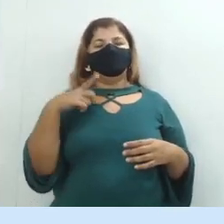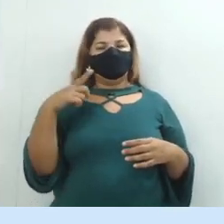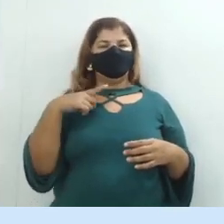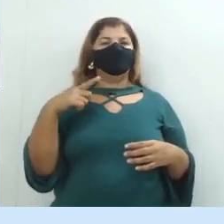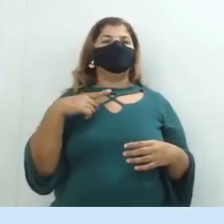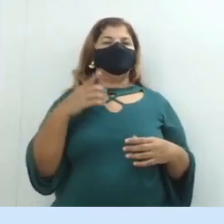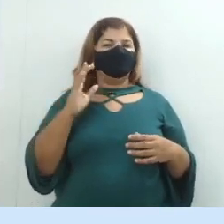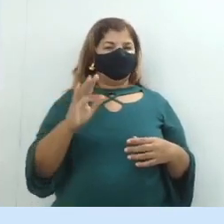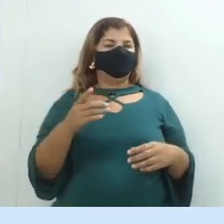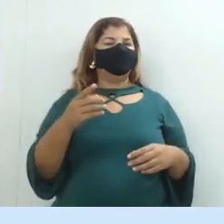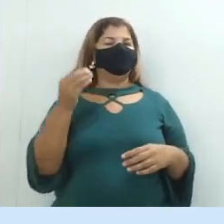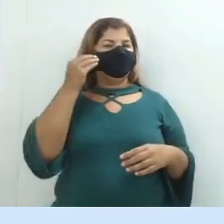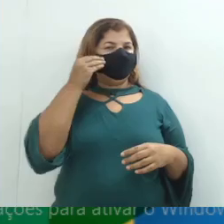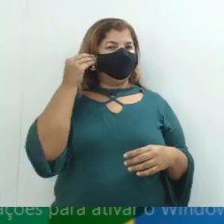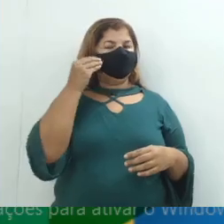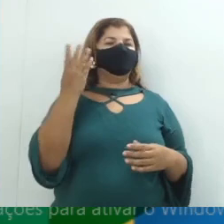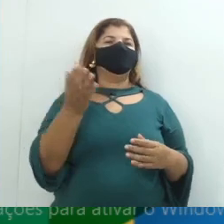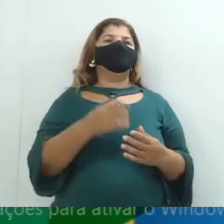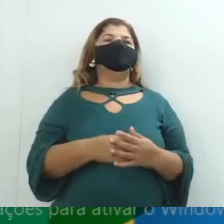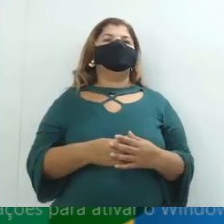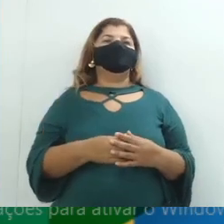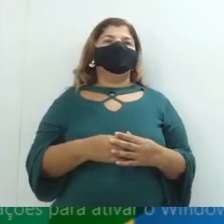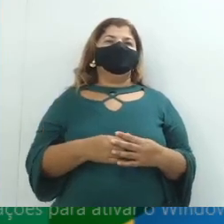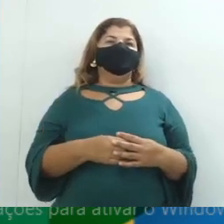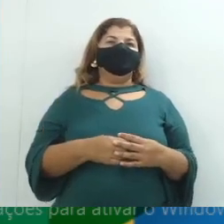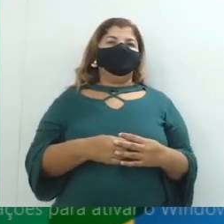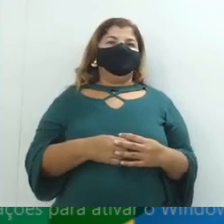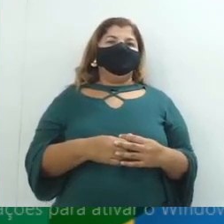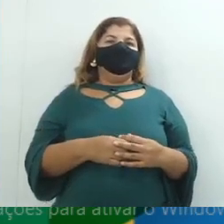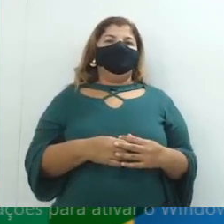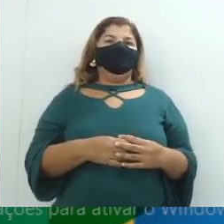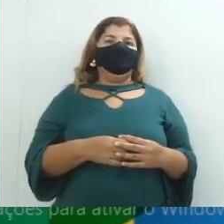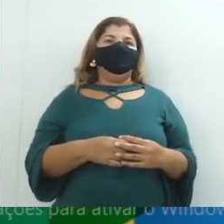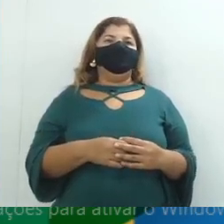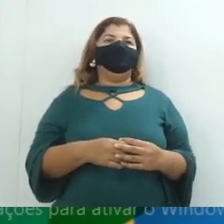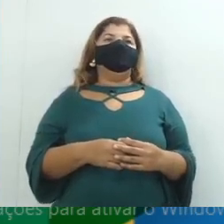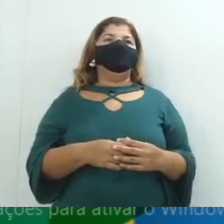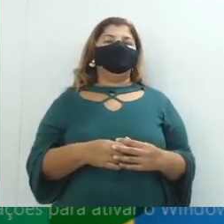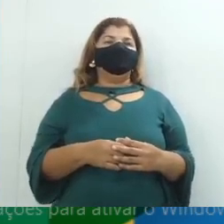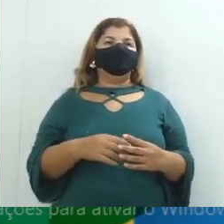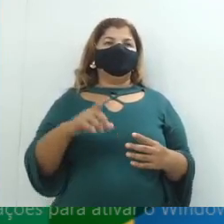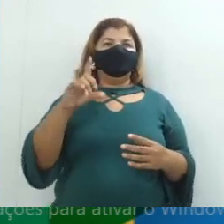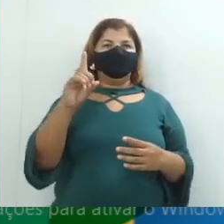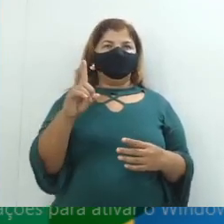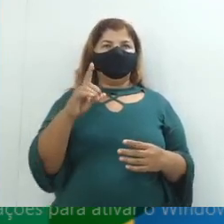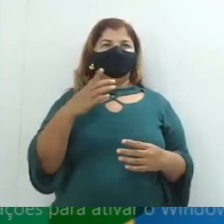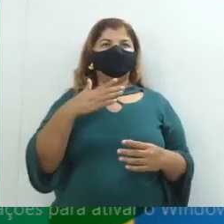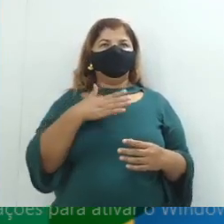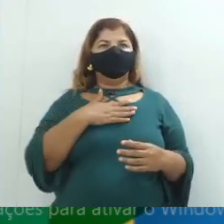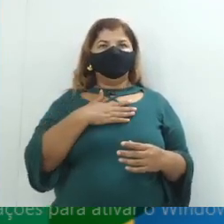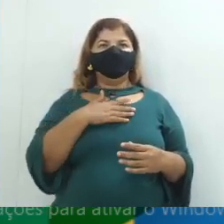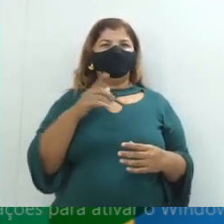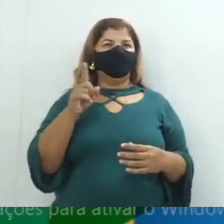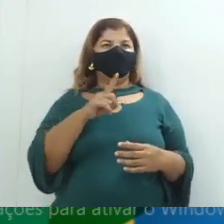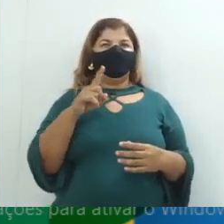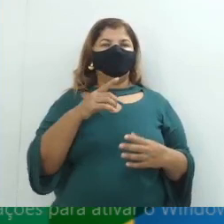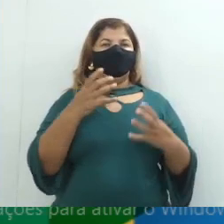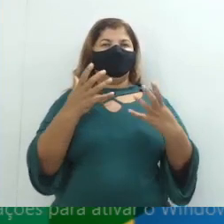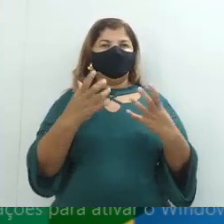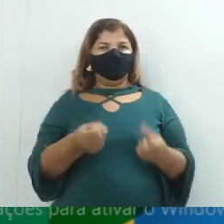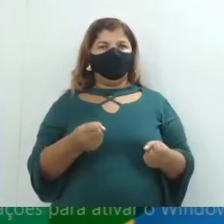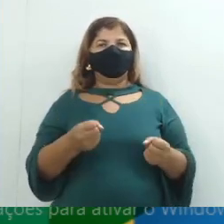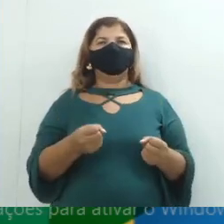né? Então vamos lá na próxima questão. Deus meu, não se cansando